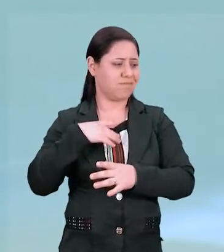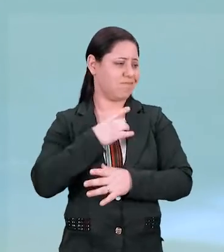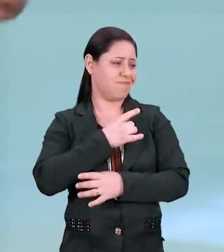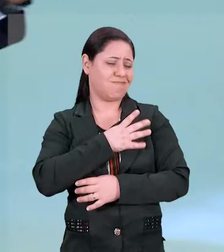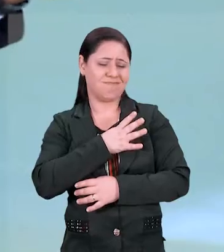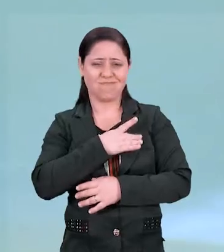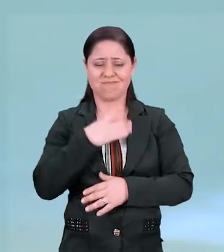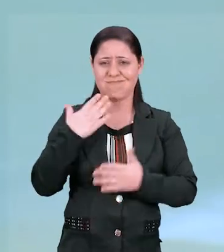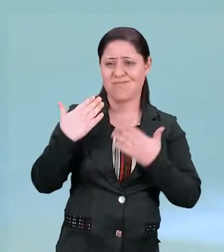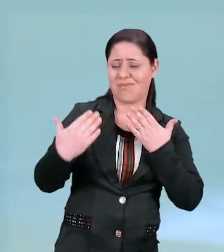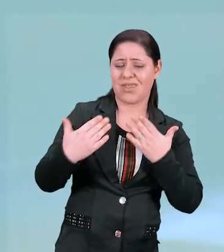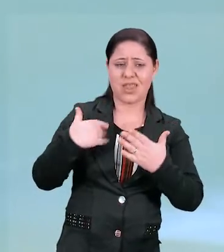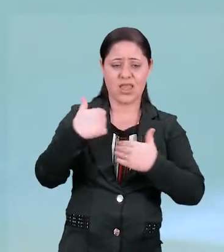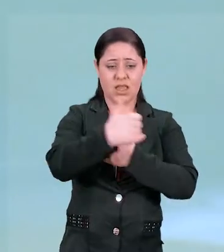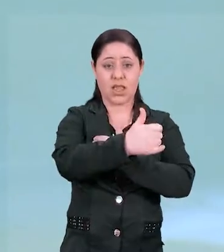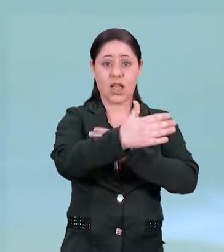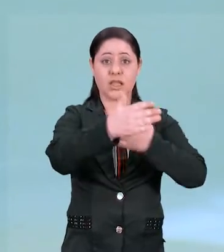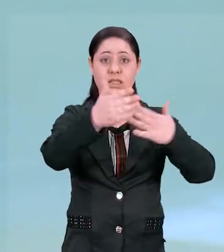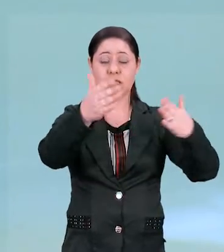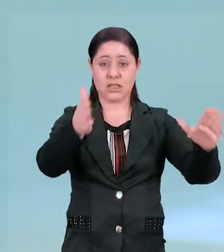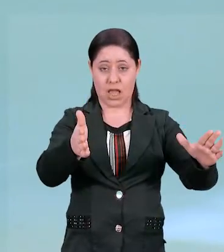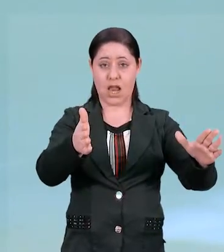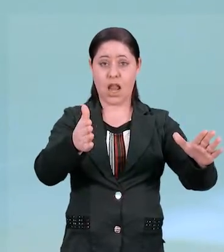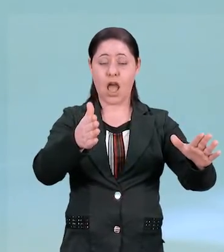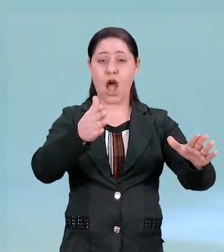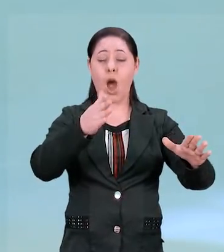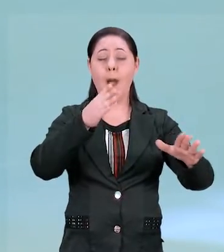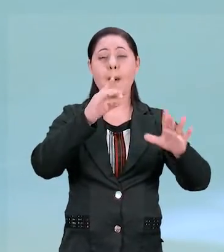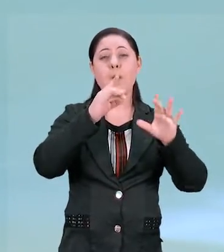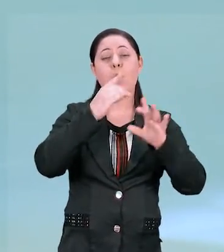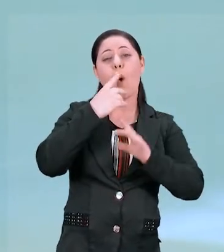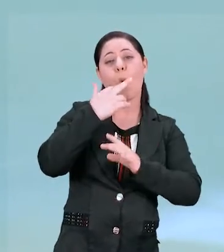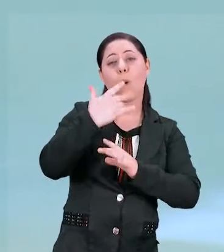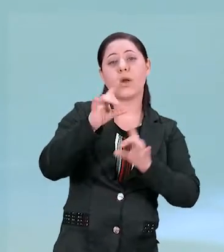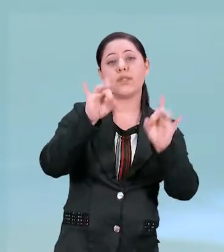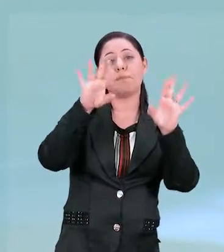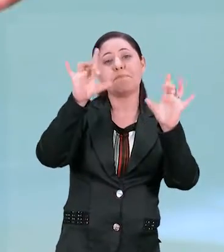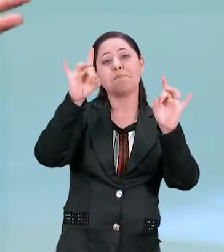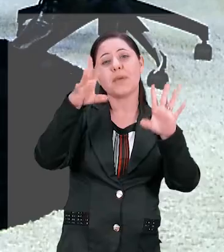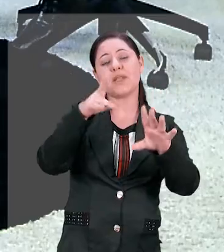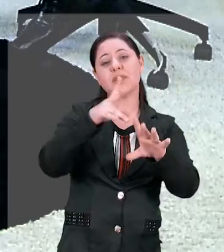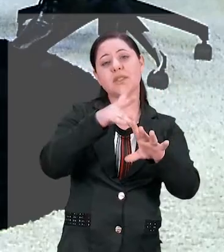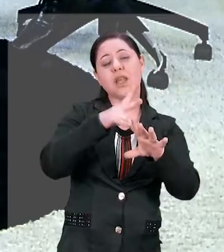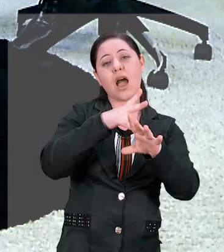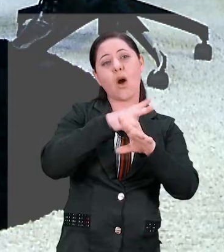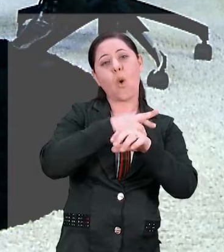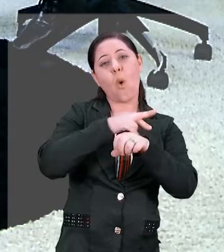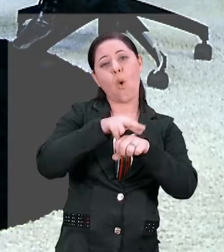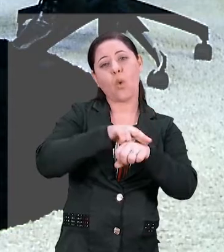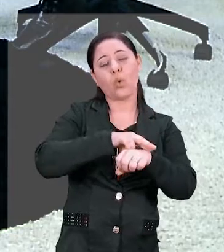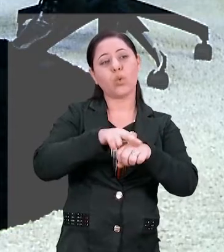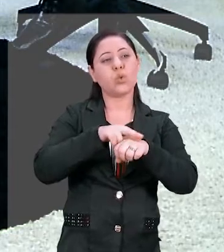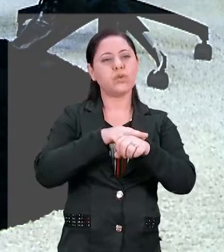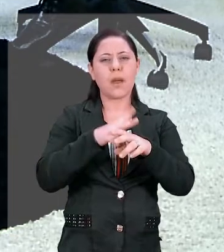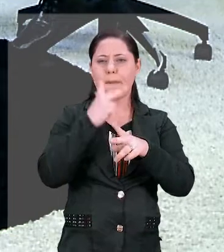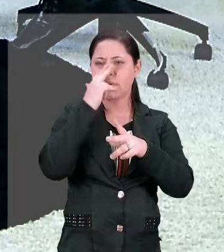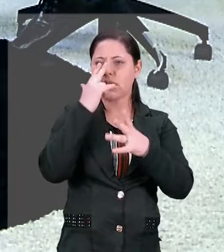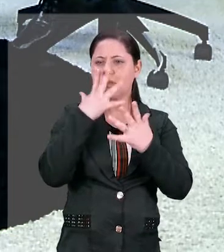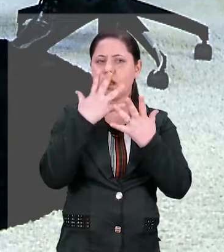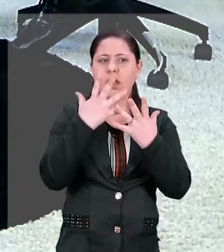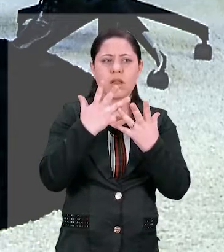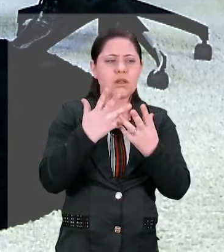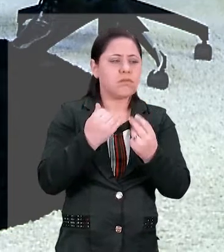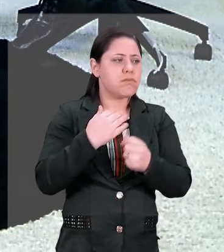propício a recebê-la, e essa Sala Lilás, tanto para a menina quanto para a mulher, é um ambiente acolhedor, e cada vez mais